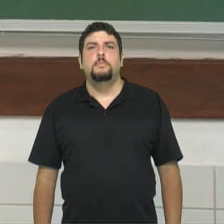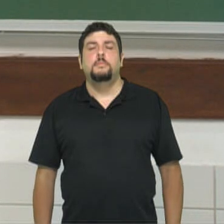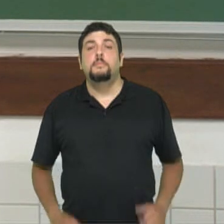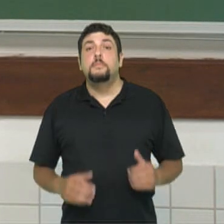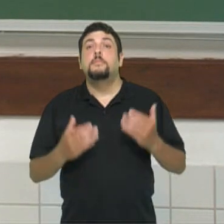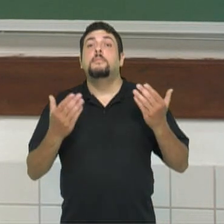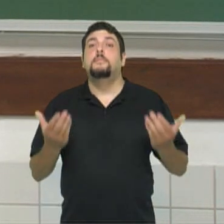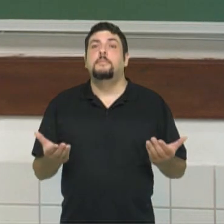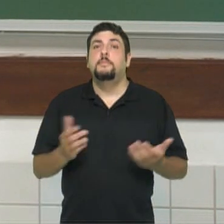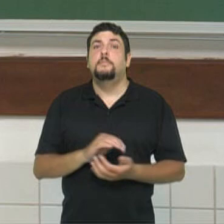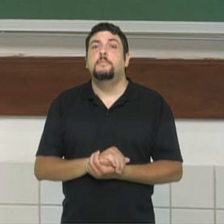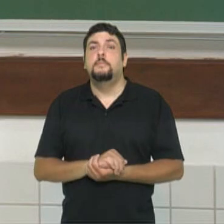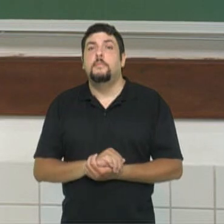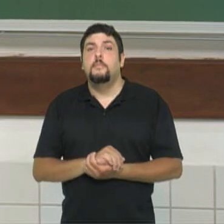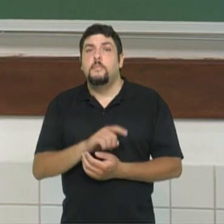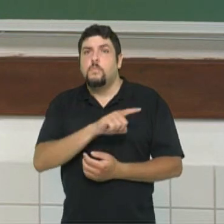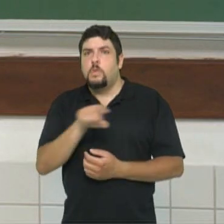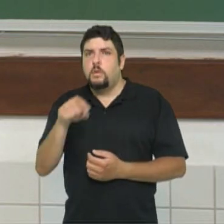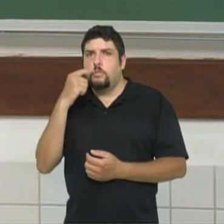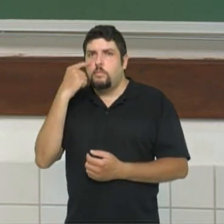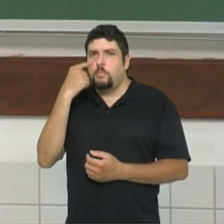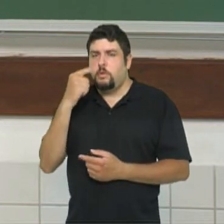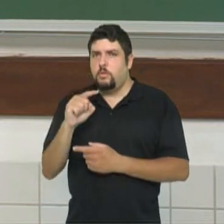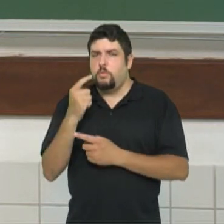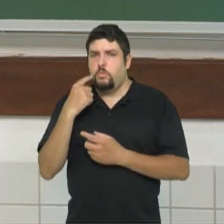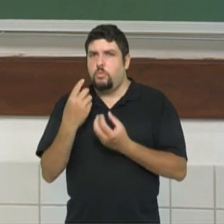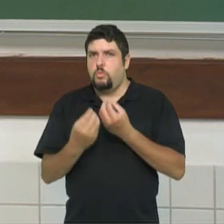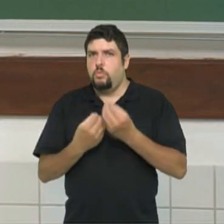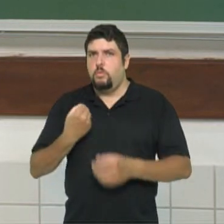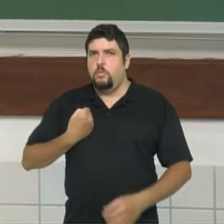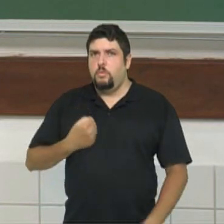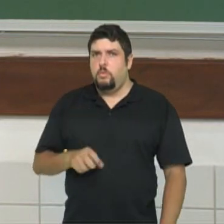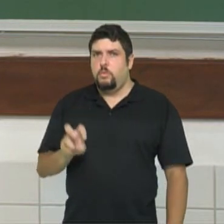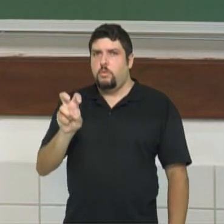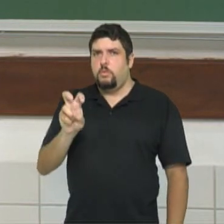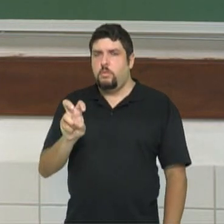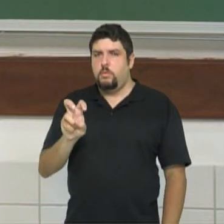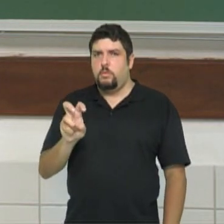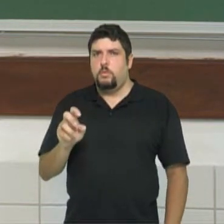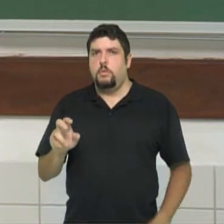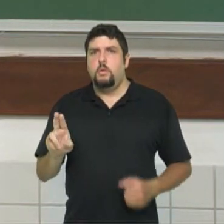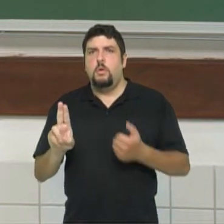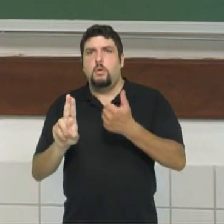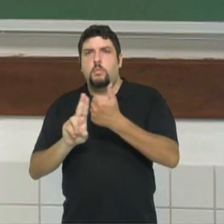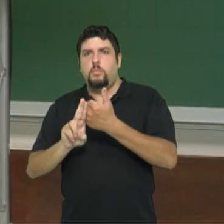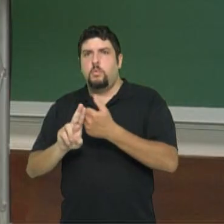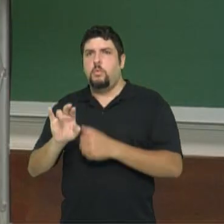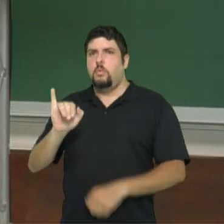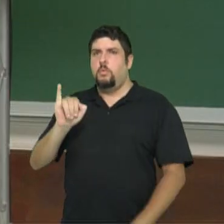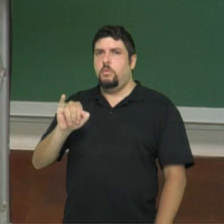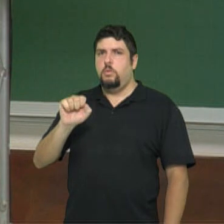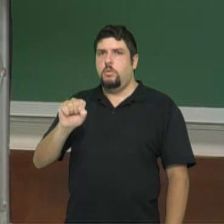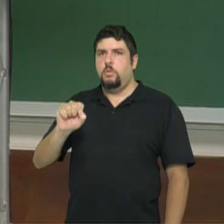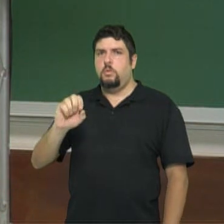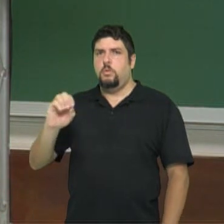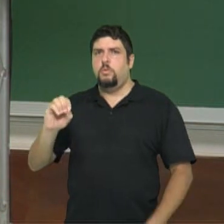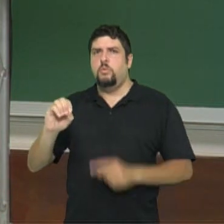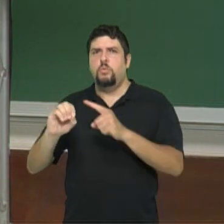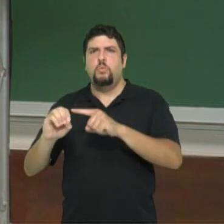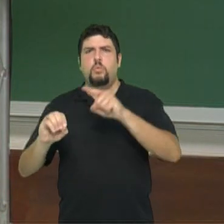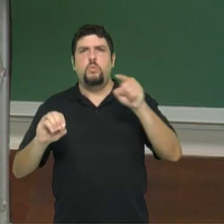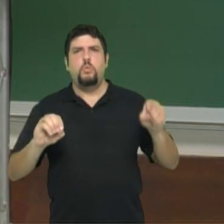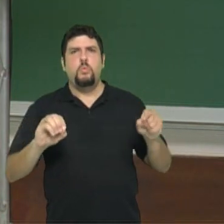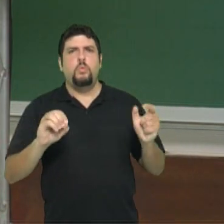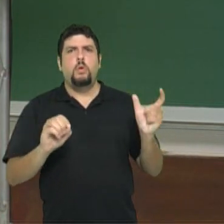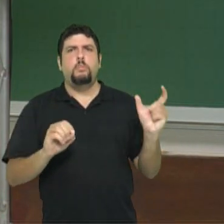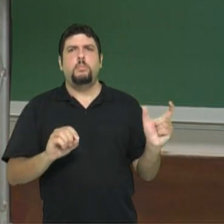E então, descobriram ali a nossa questão número 5, o pronome isso. Ele está retomando qual?